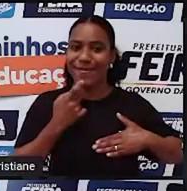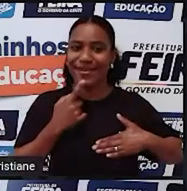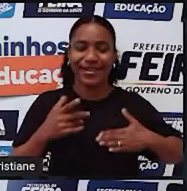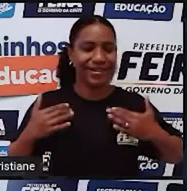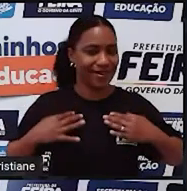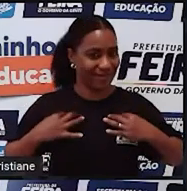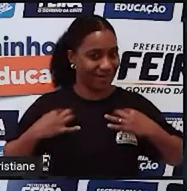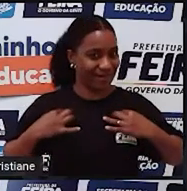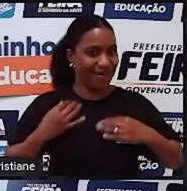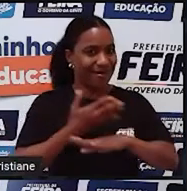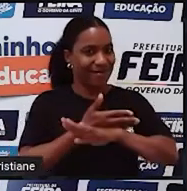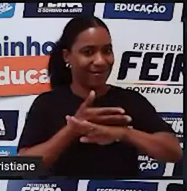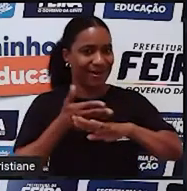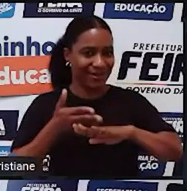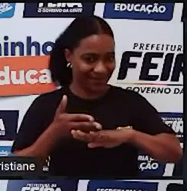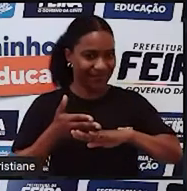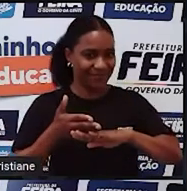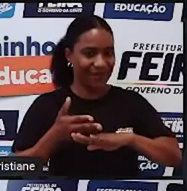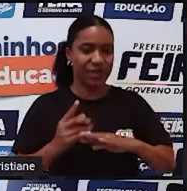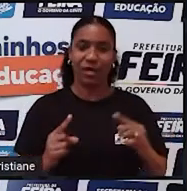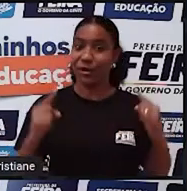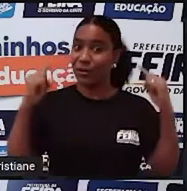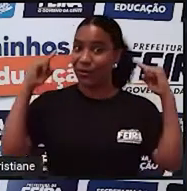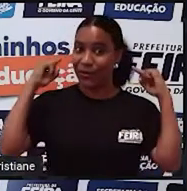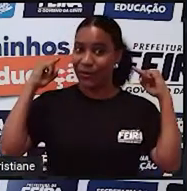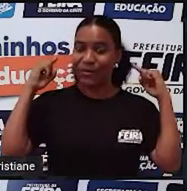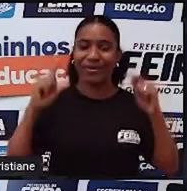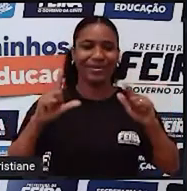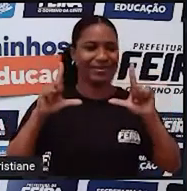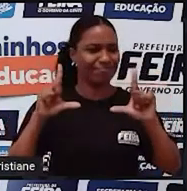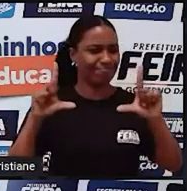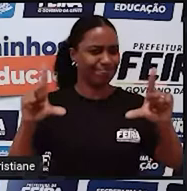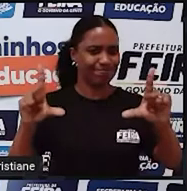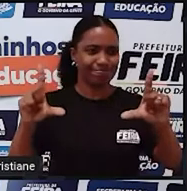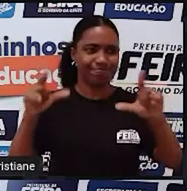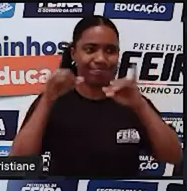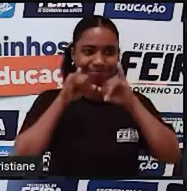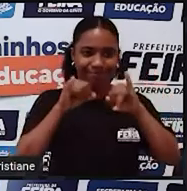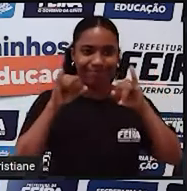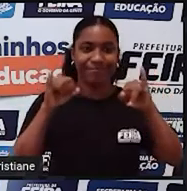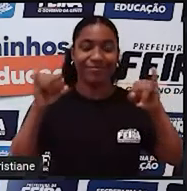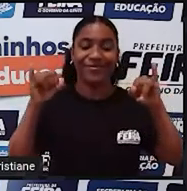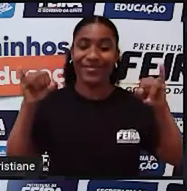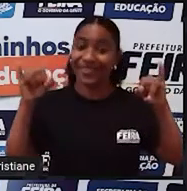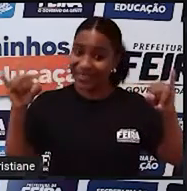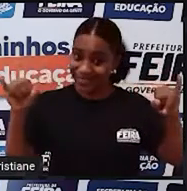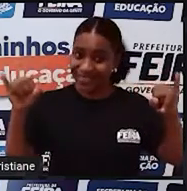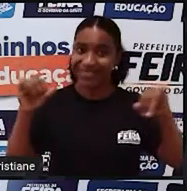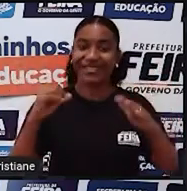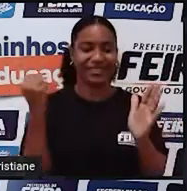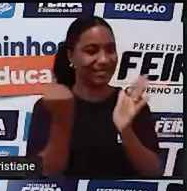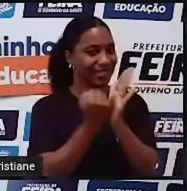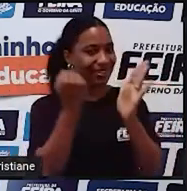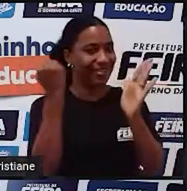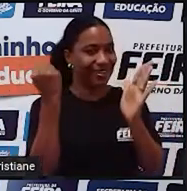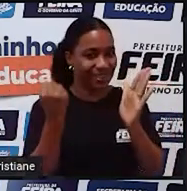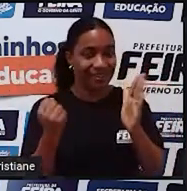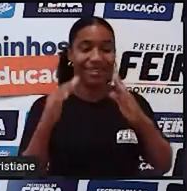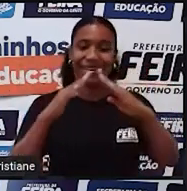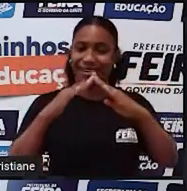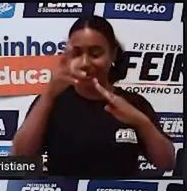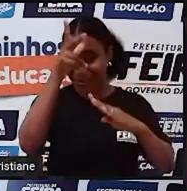guarda-pó branco. E na parte de trás do vídeo, vocês podem visualizar um painel com logomarcas da